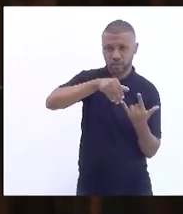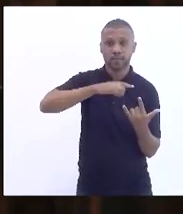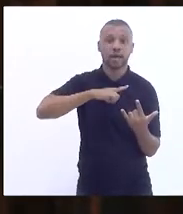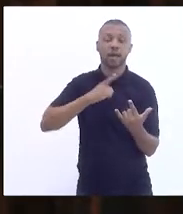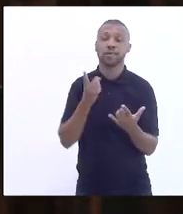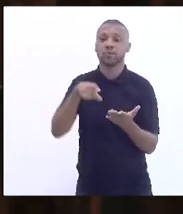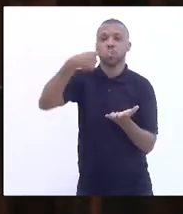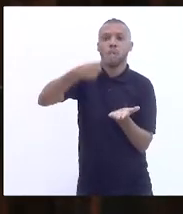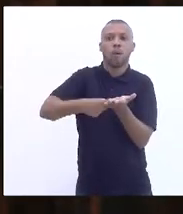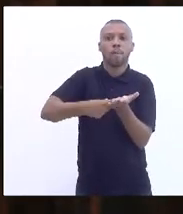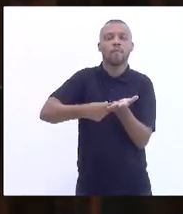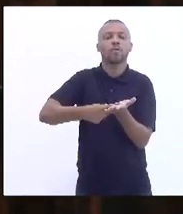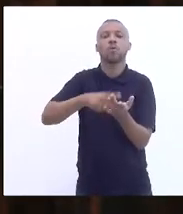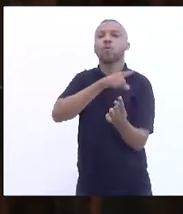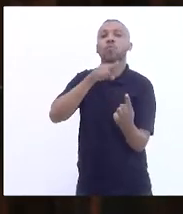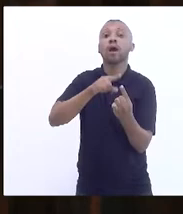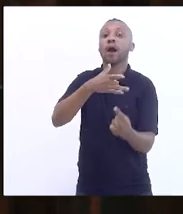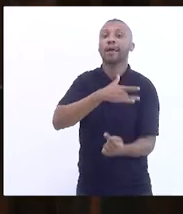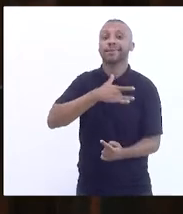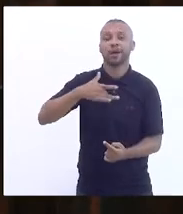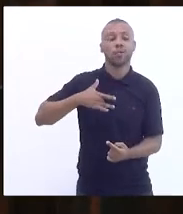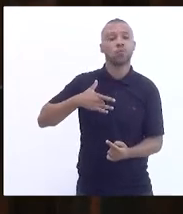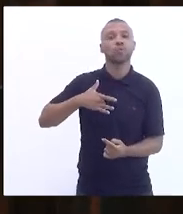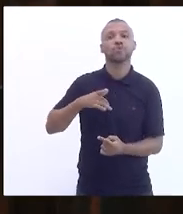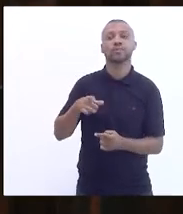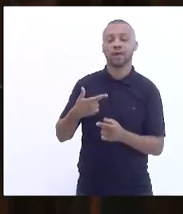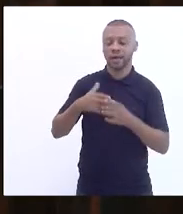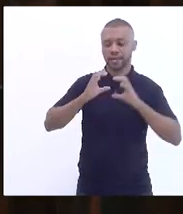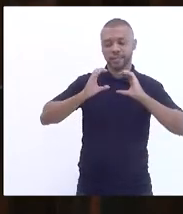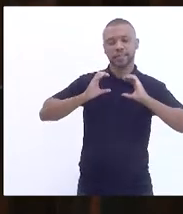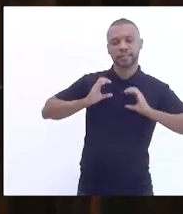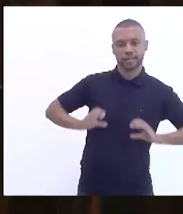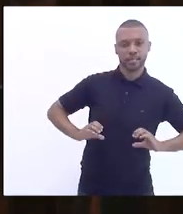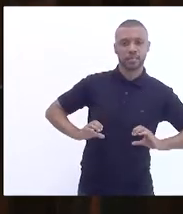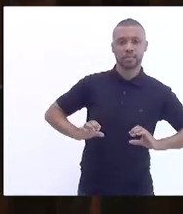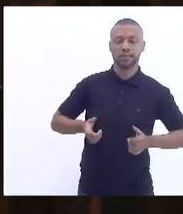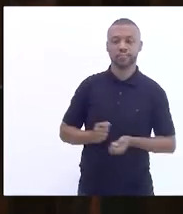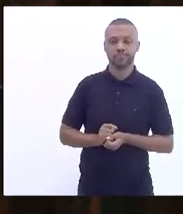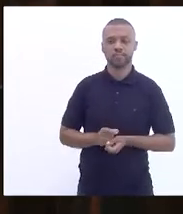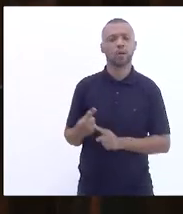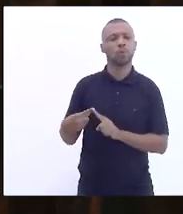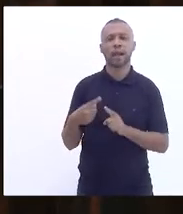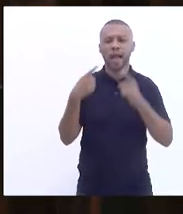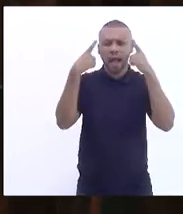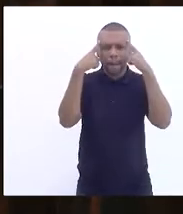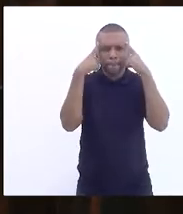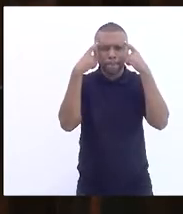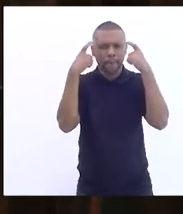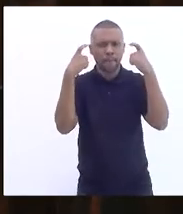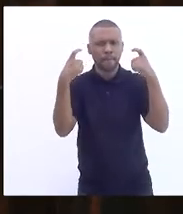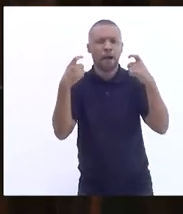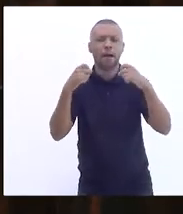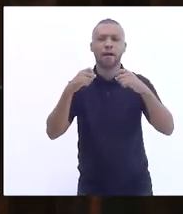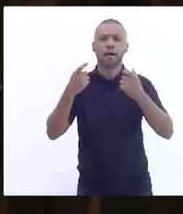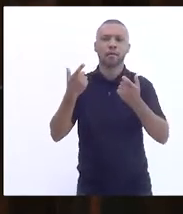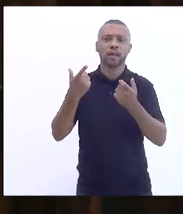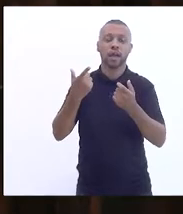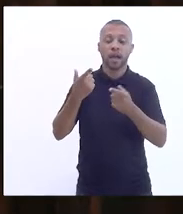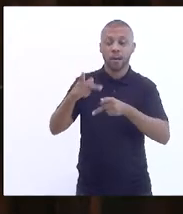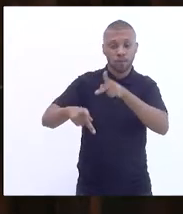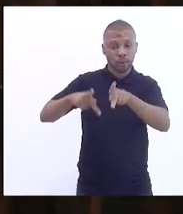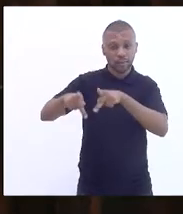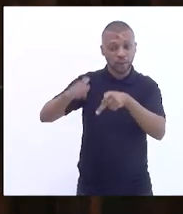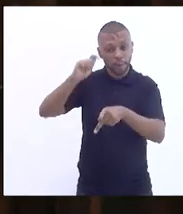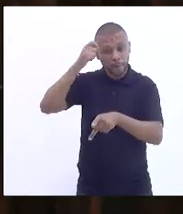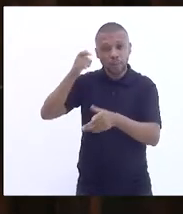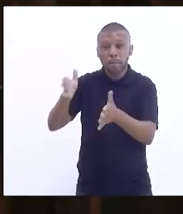comprometimento à saúde a cidadania porque a violência que a população preto